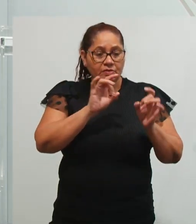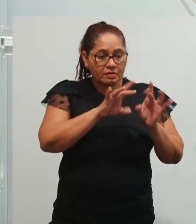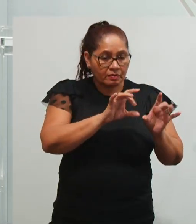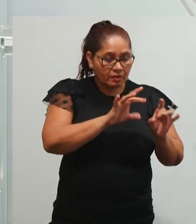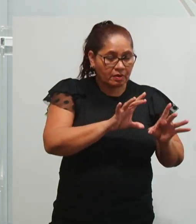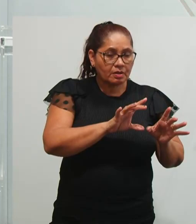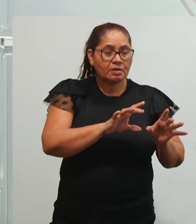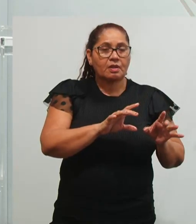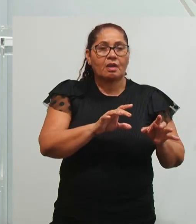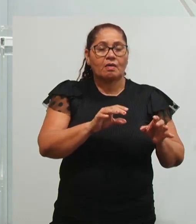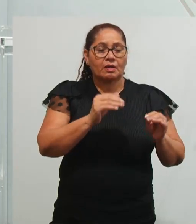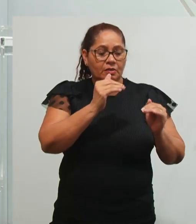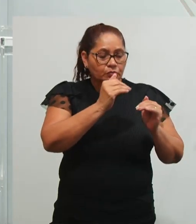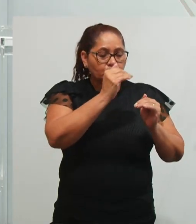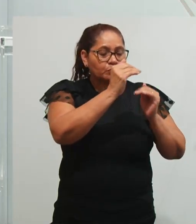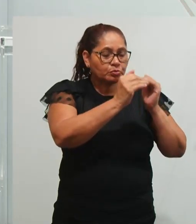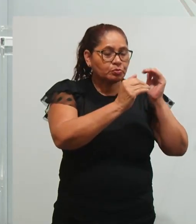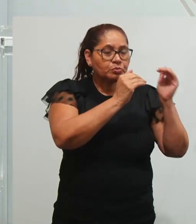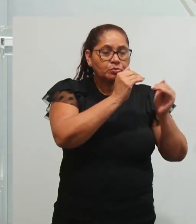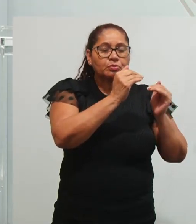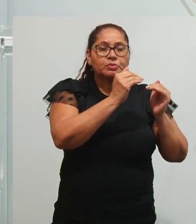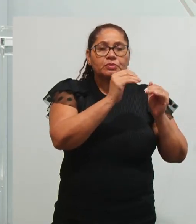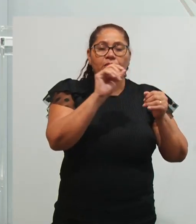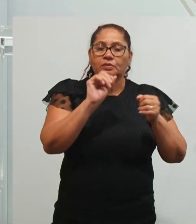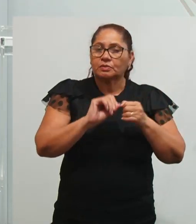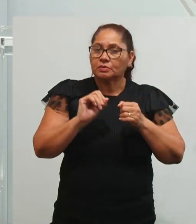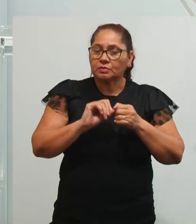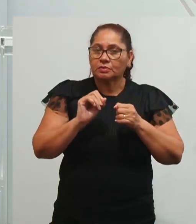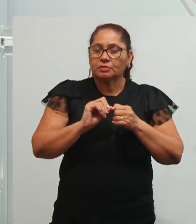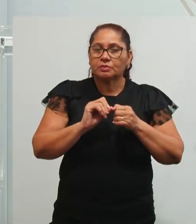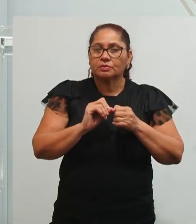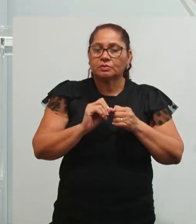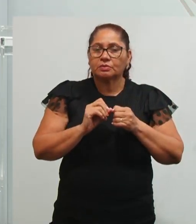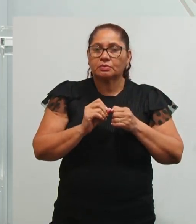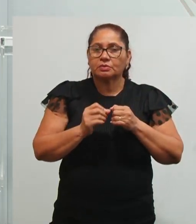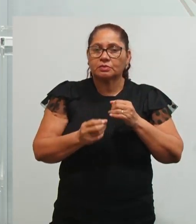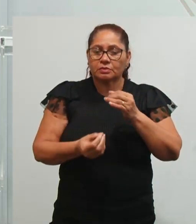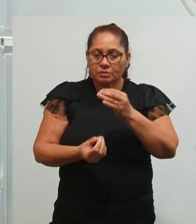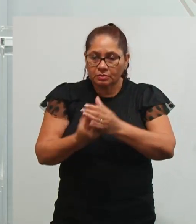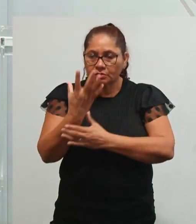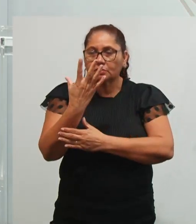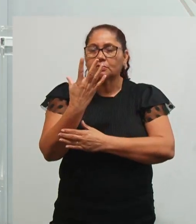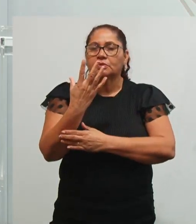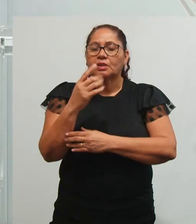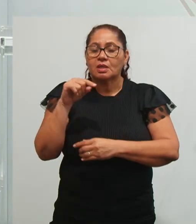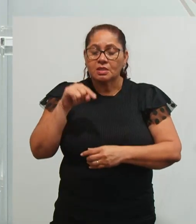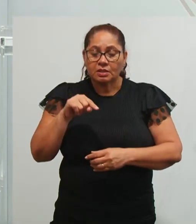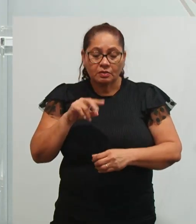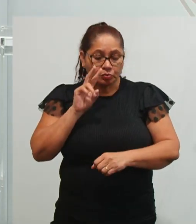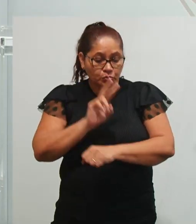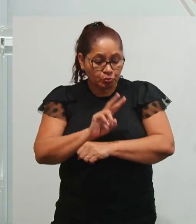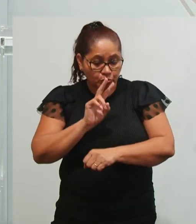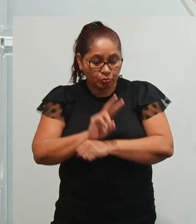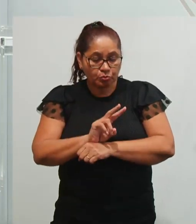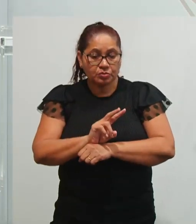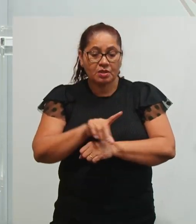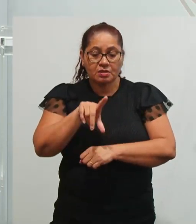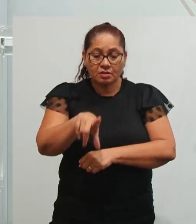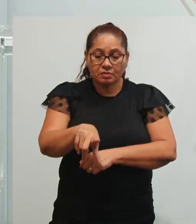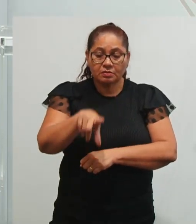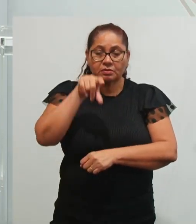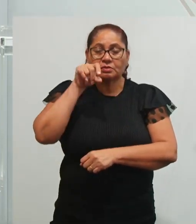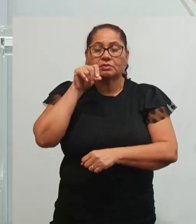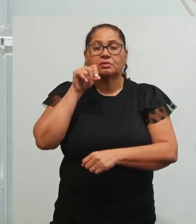você conseguiu construir, nessa daqui você fez, você plantou, nessa daqui você cultivou, nessa daqui você colheu,